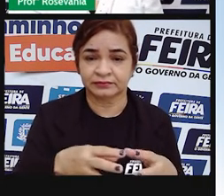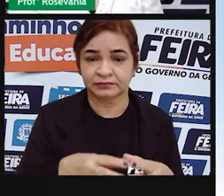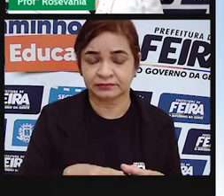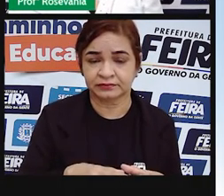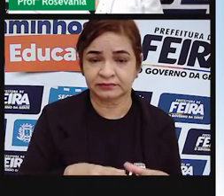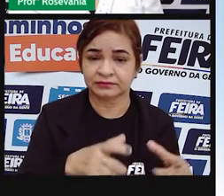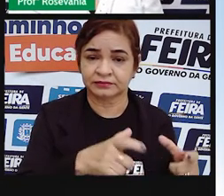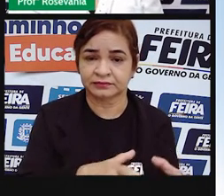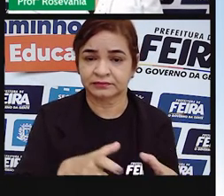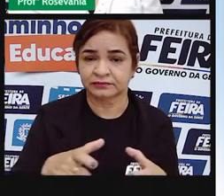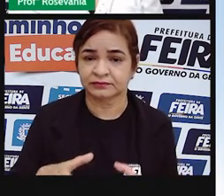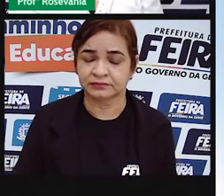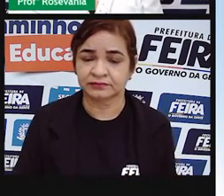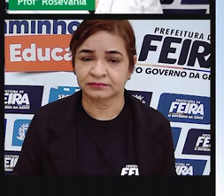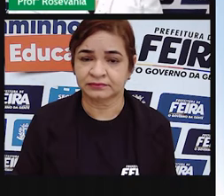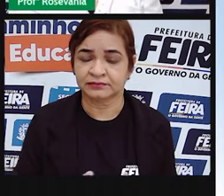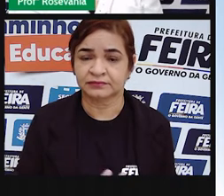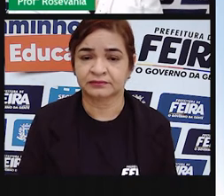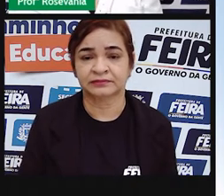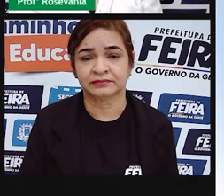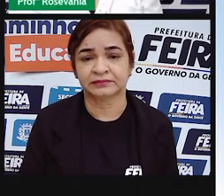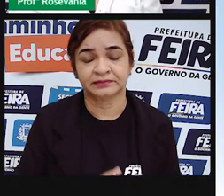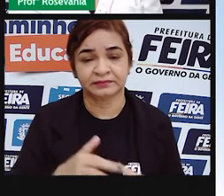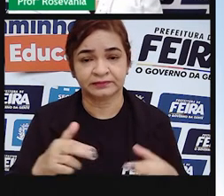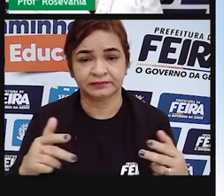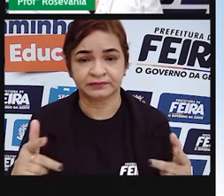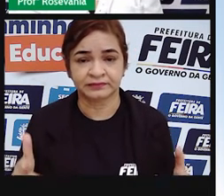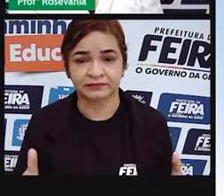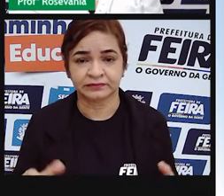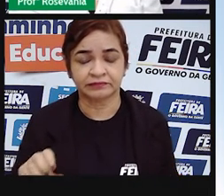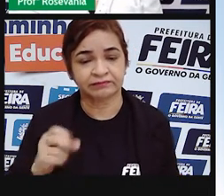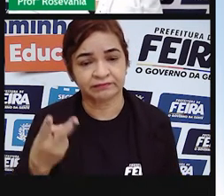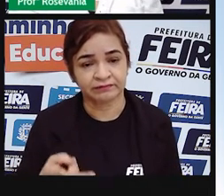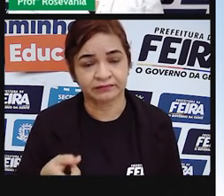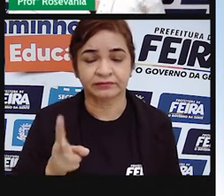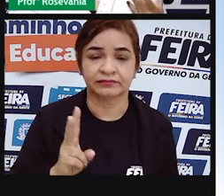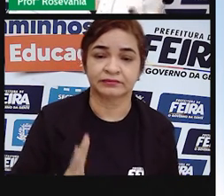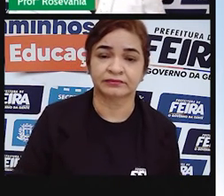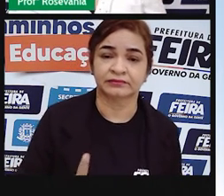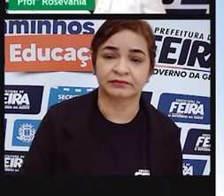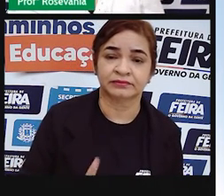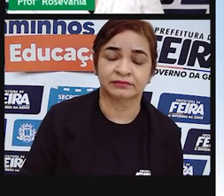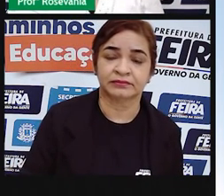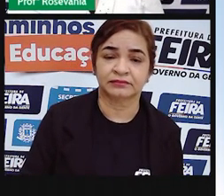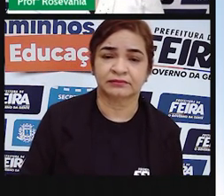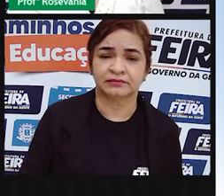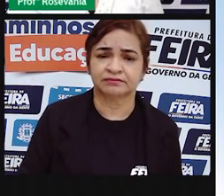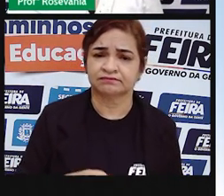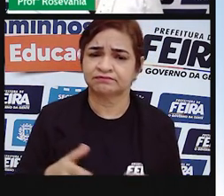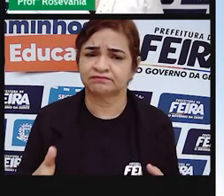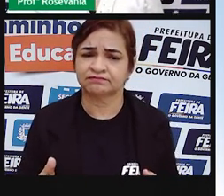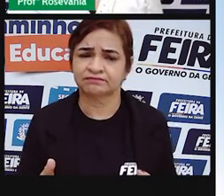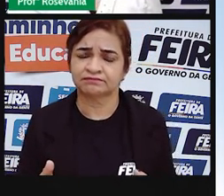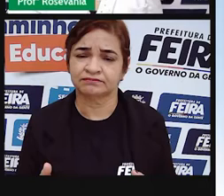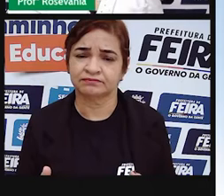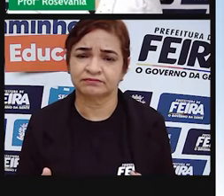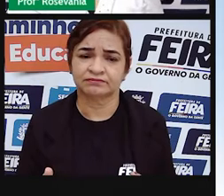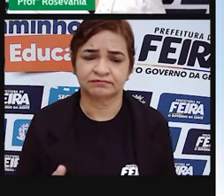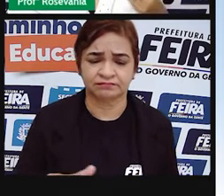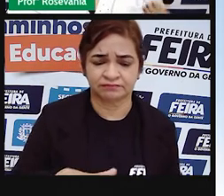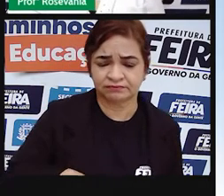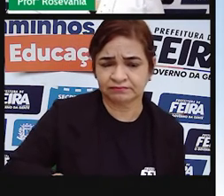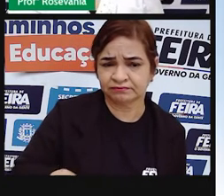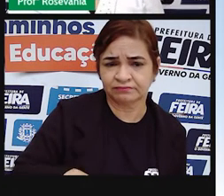essas áreas aí, que são áreas de construções, na maioria das vezes, ou quase todas as vezes, irregulares, onde a gente não tem